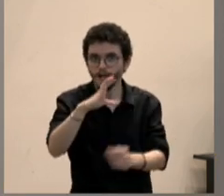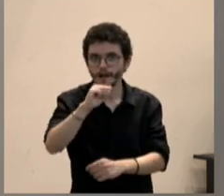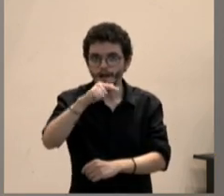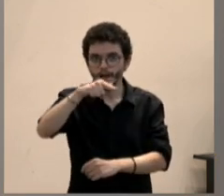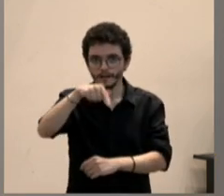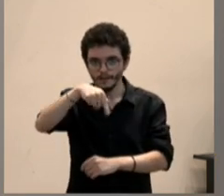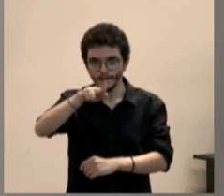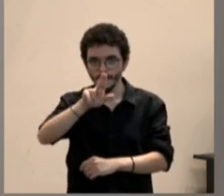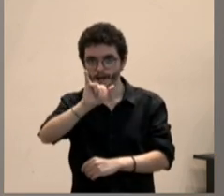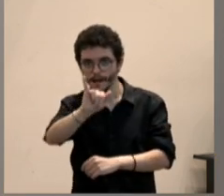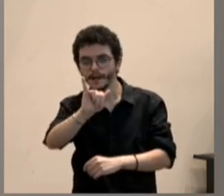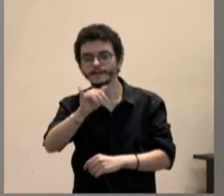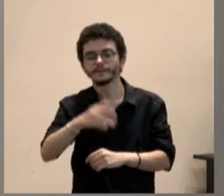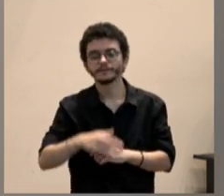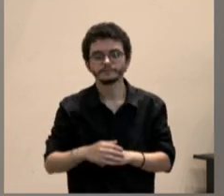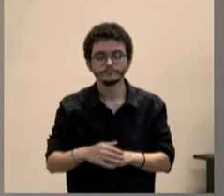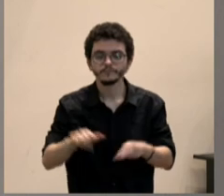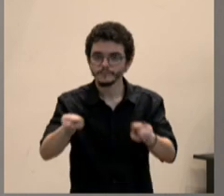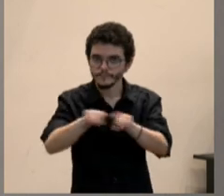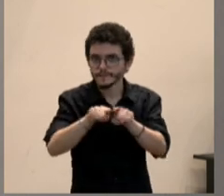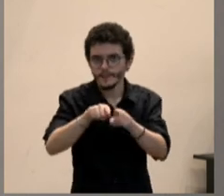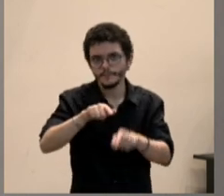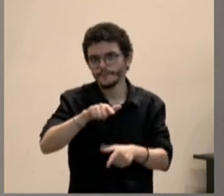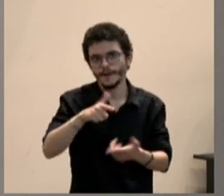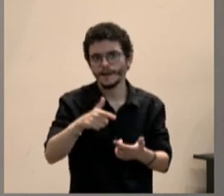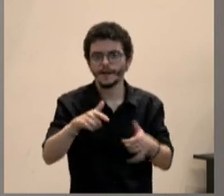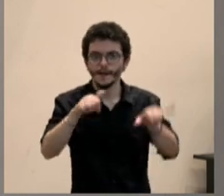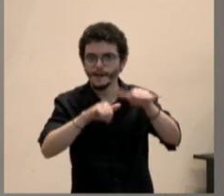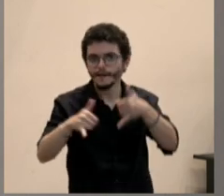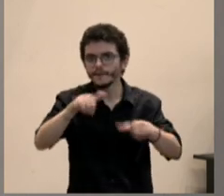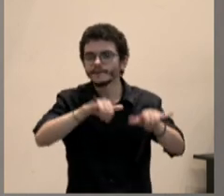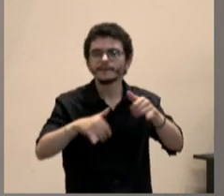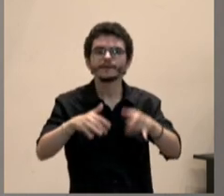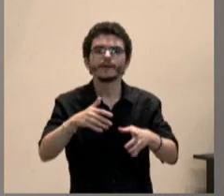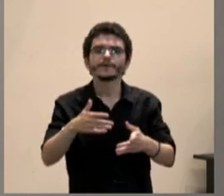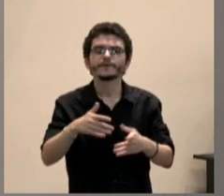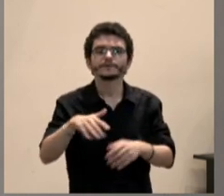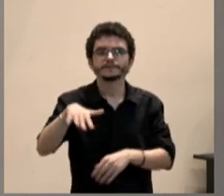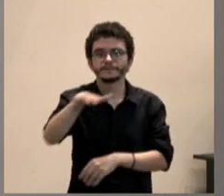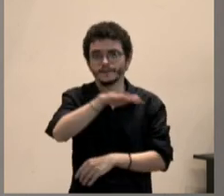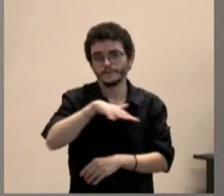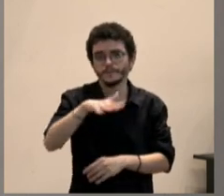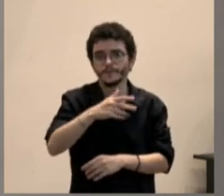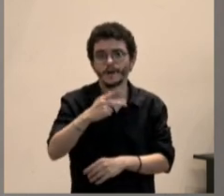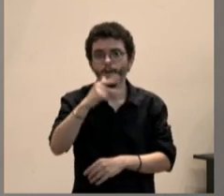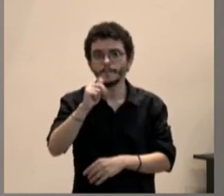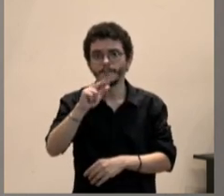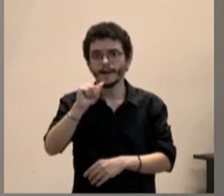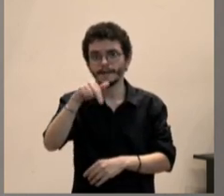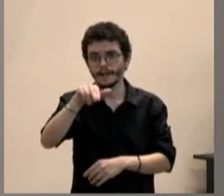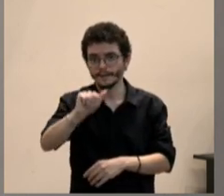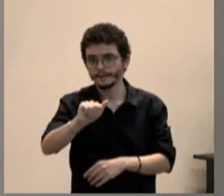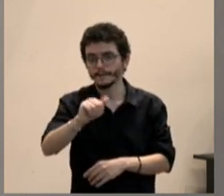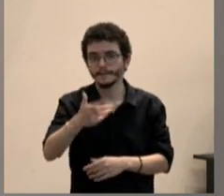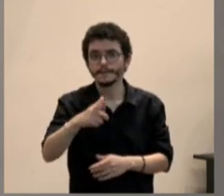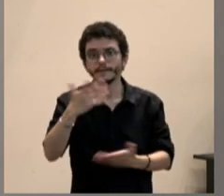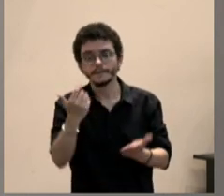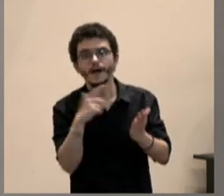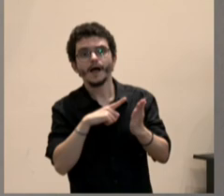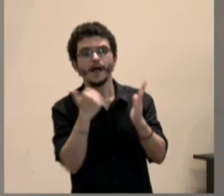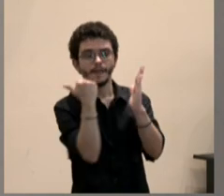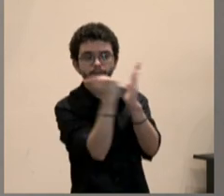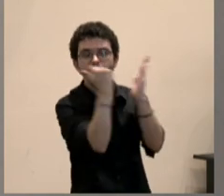e o Laboratório de Dados Educacionais também, da Federal do Paraná com a Federal de Goiás. Então, estabeleceu os parâmetros,